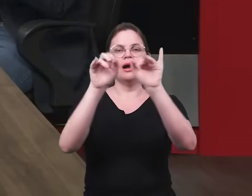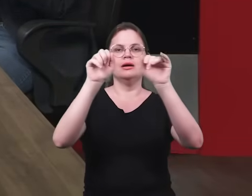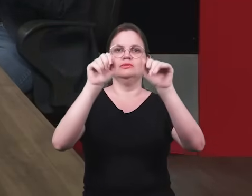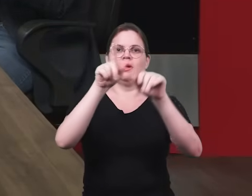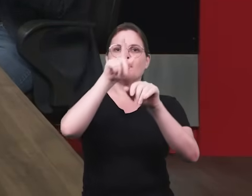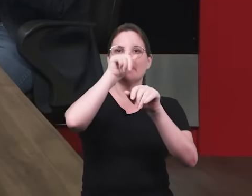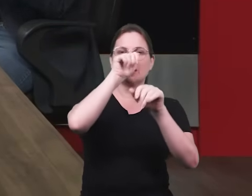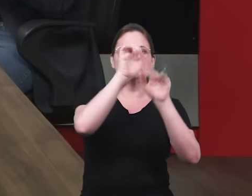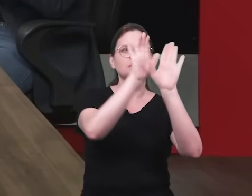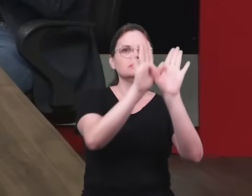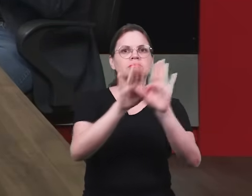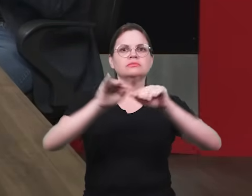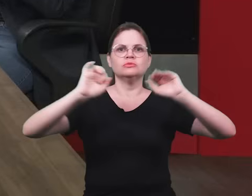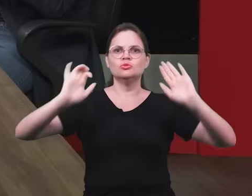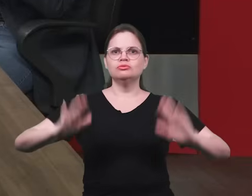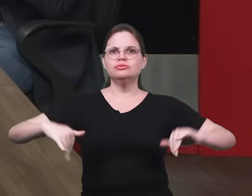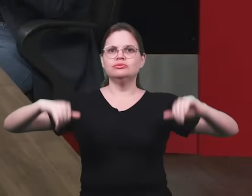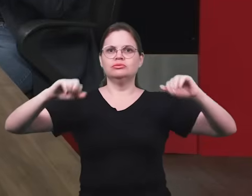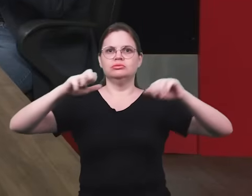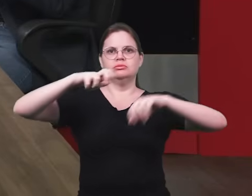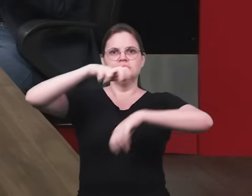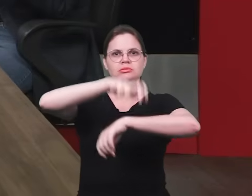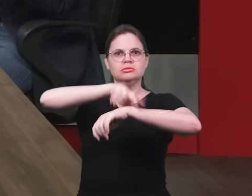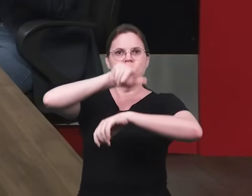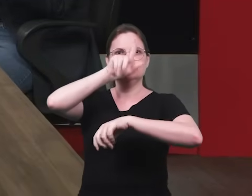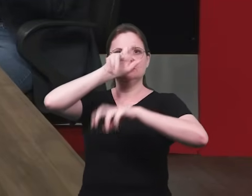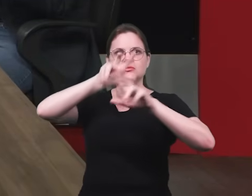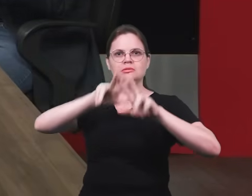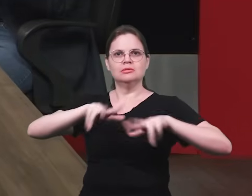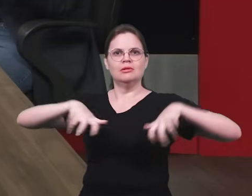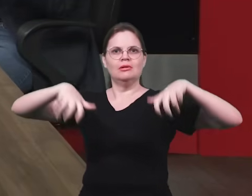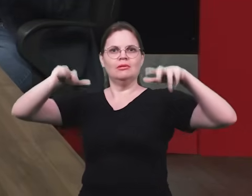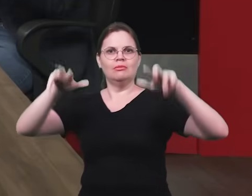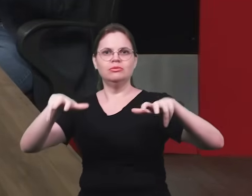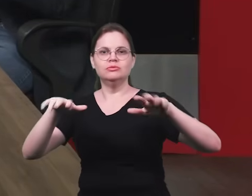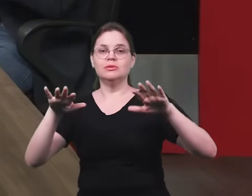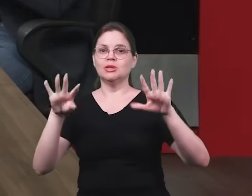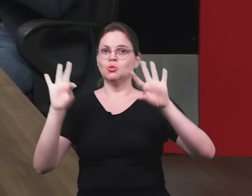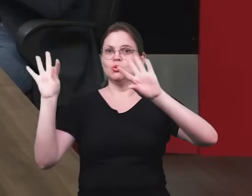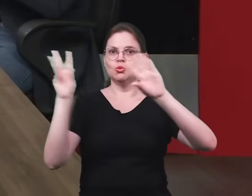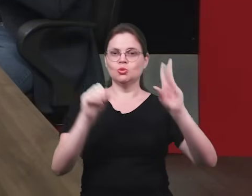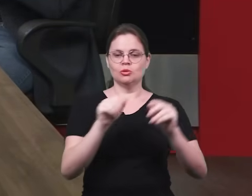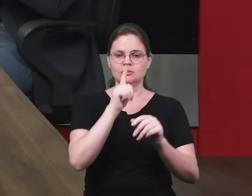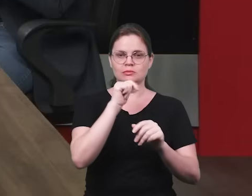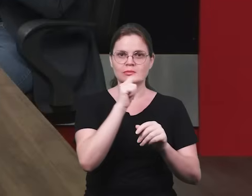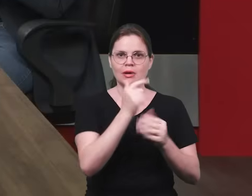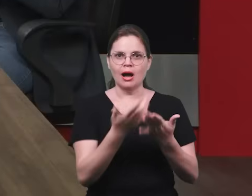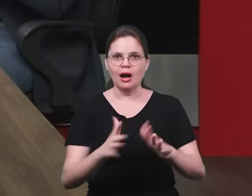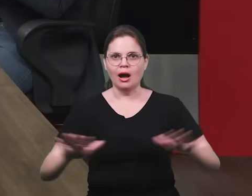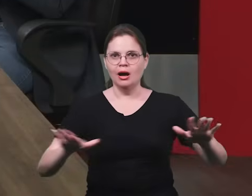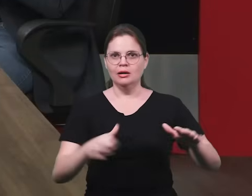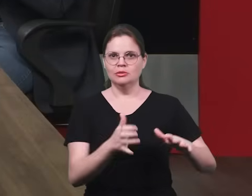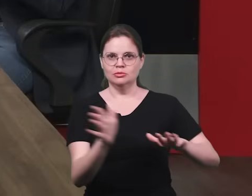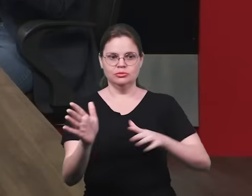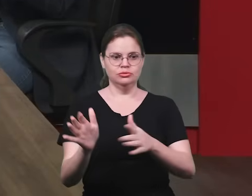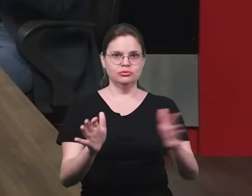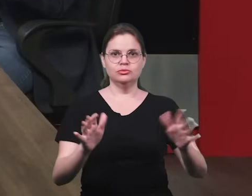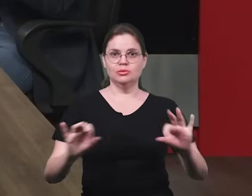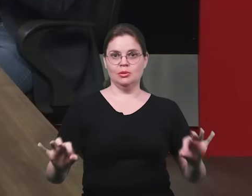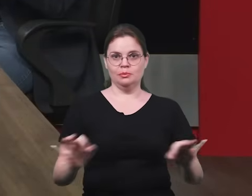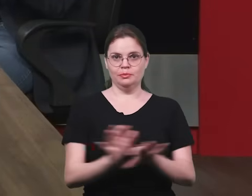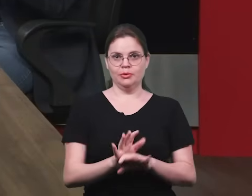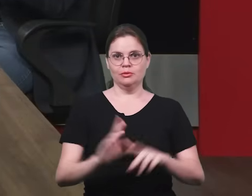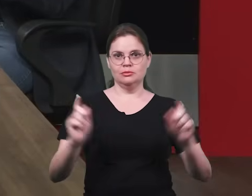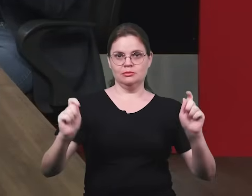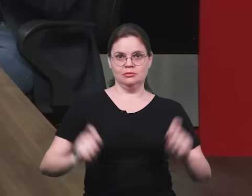os animais ali que Deus ele cria, para ele encontrar toda essa infraestrutura e poder então executar o que a